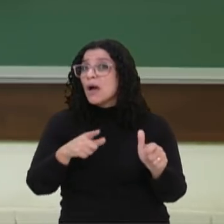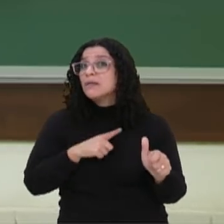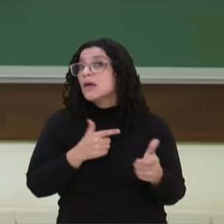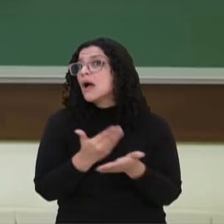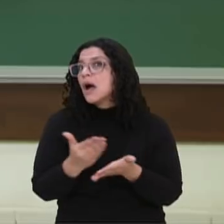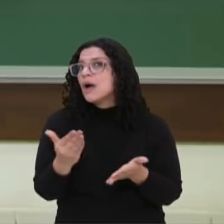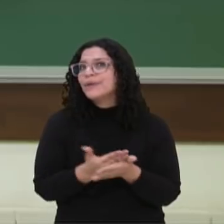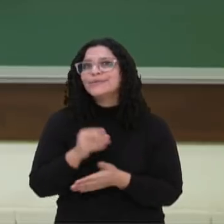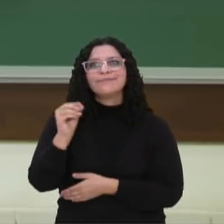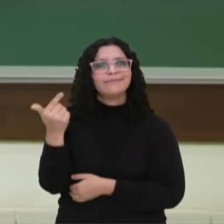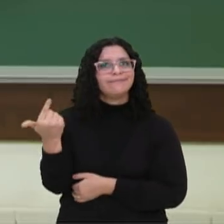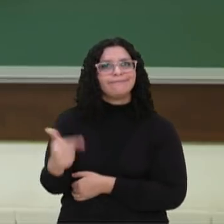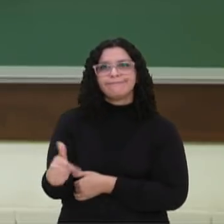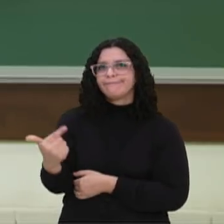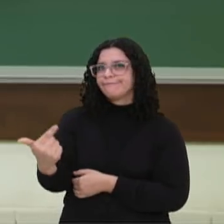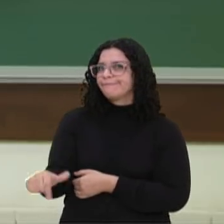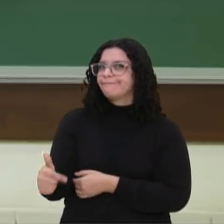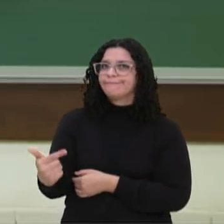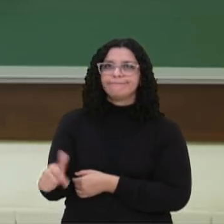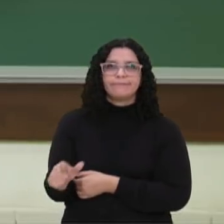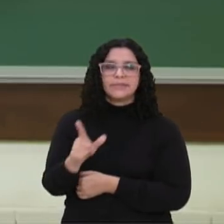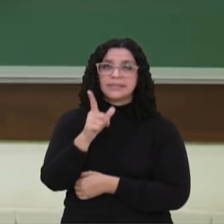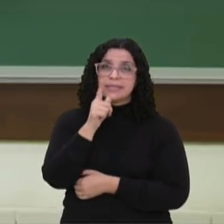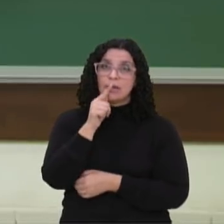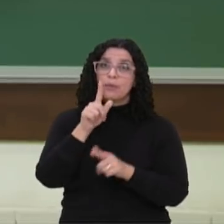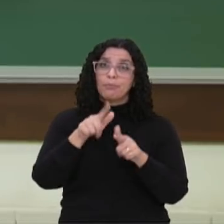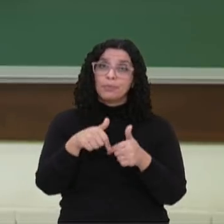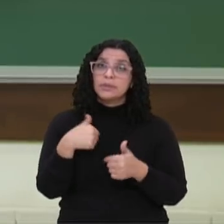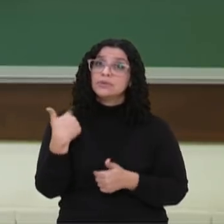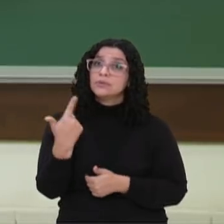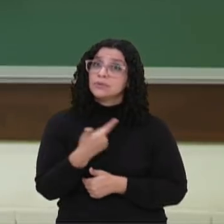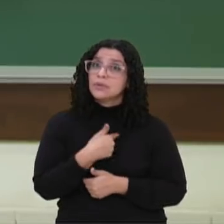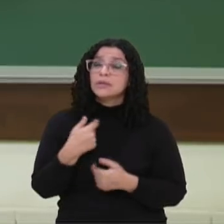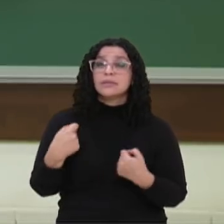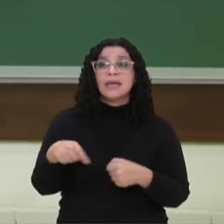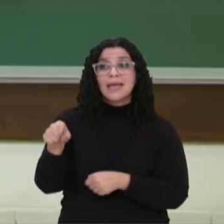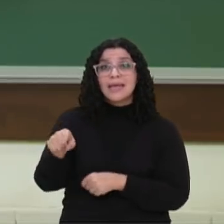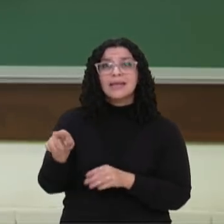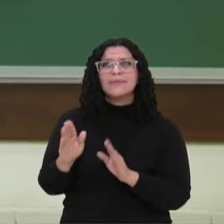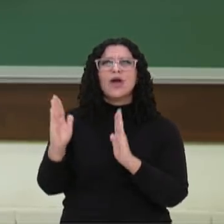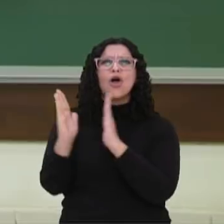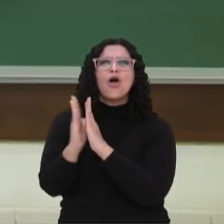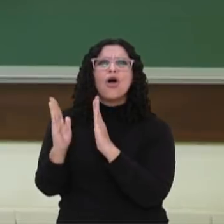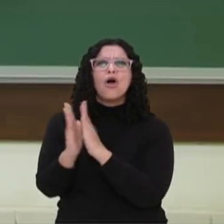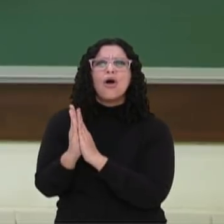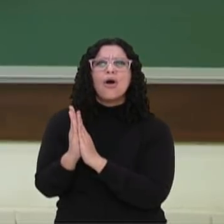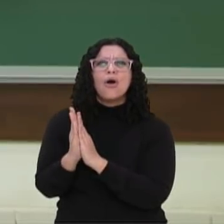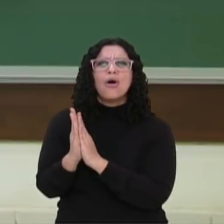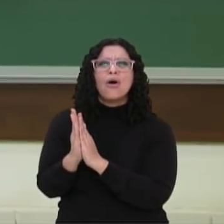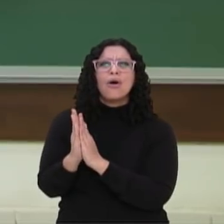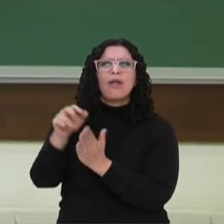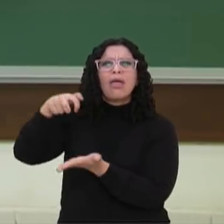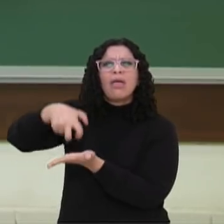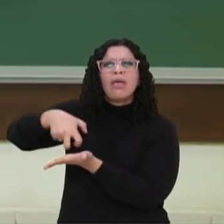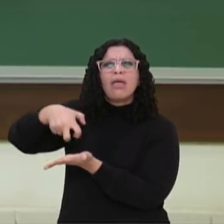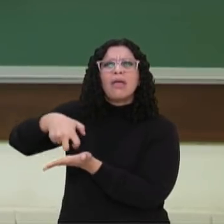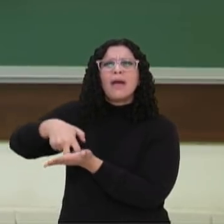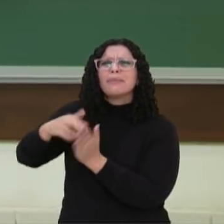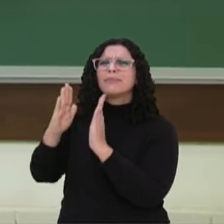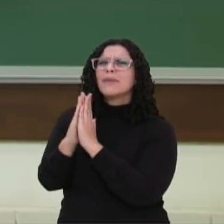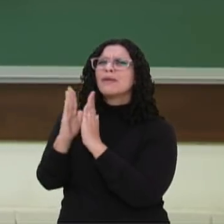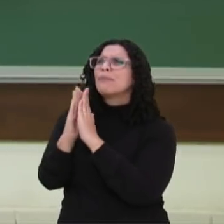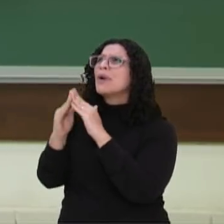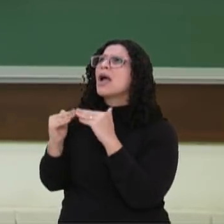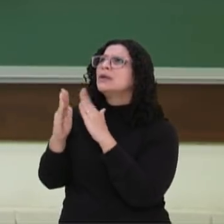lugares que não tem essa condição, então realmente não tem. Então eles rezam, eles ficam de joelhos